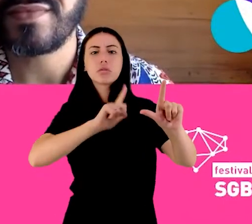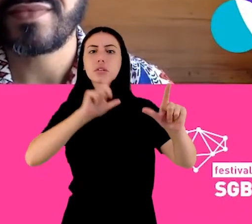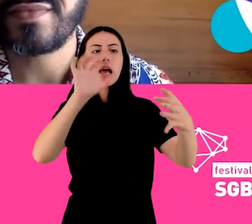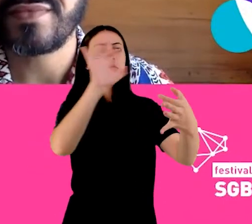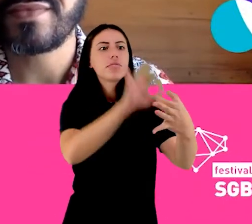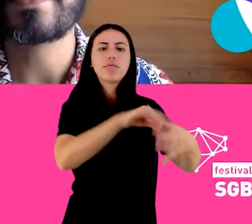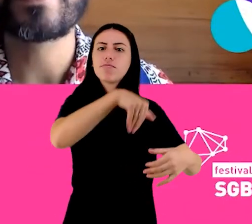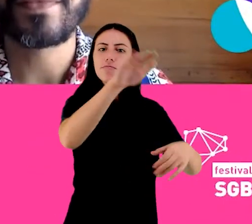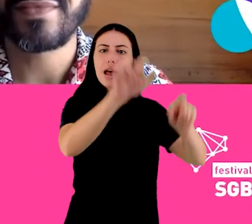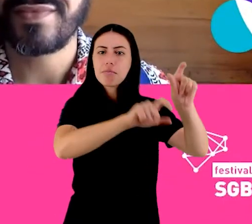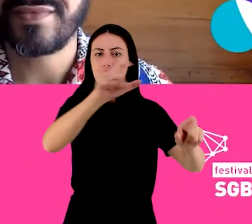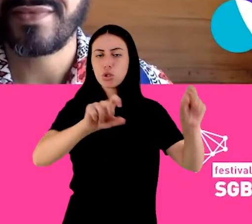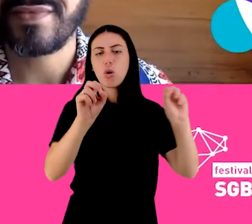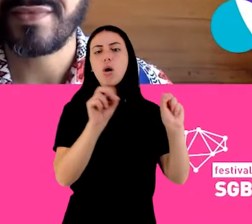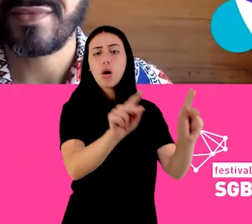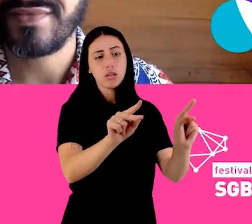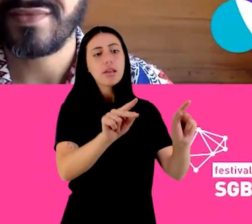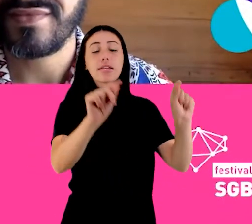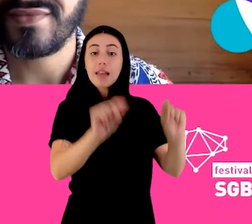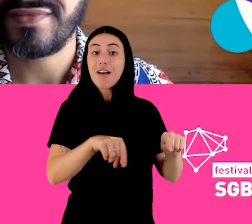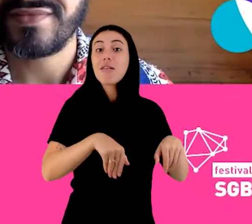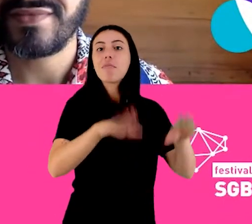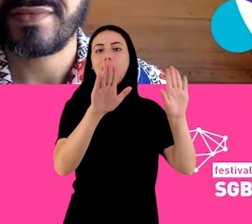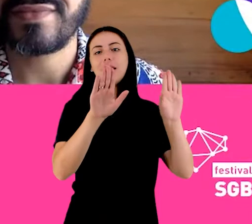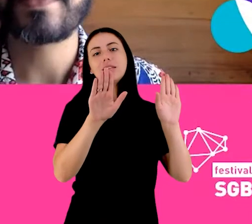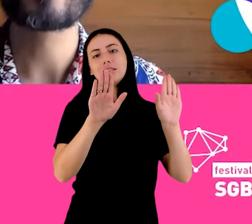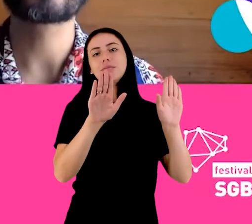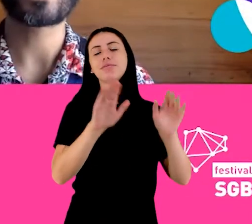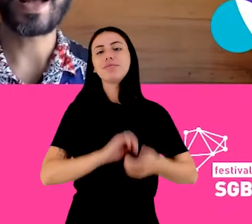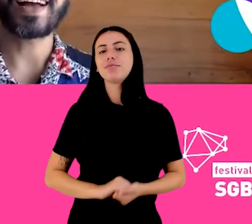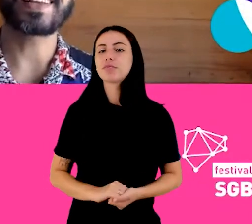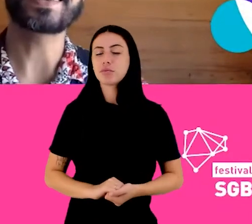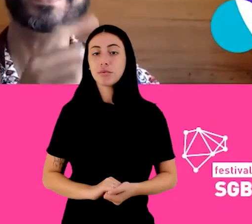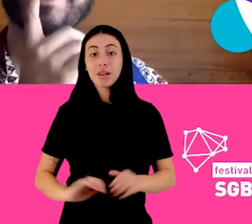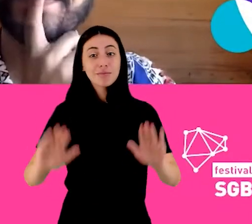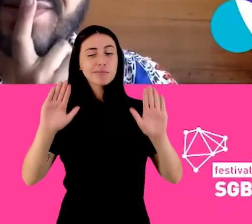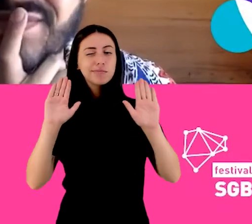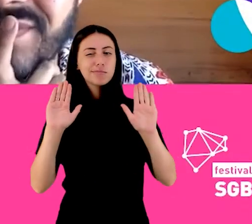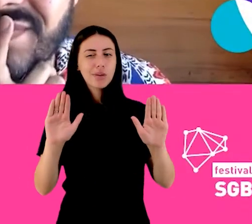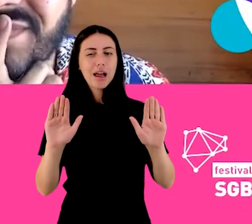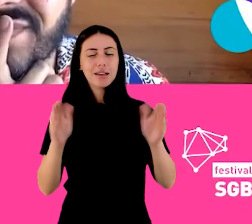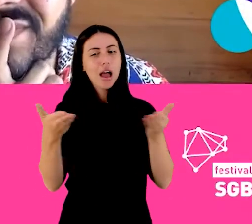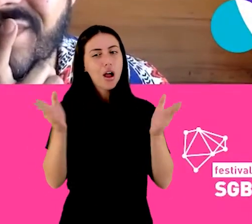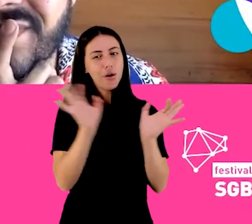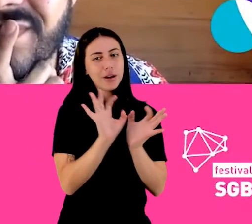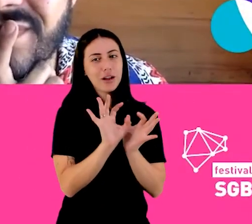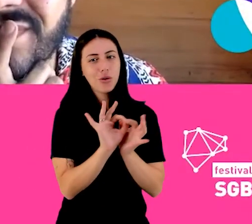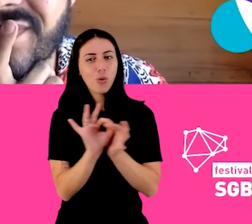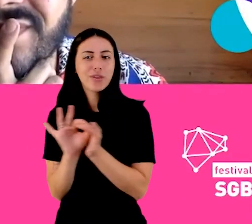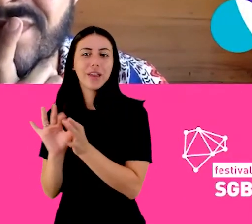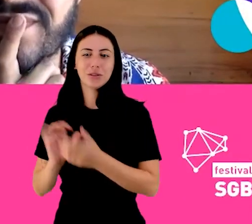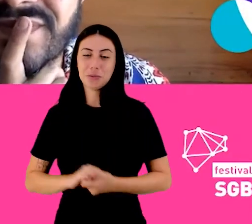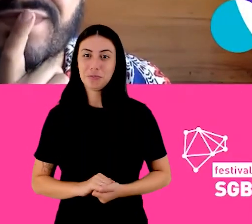pensando o seguinte, na ocasião que a gente lançou o Menino 23, se fosse nesse tempo, com essa exponenciação de salas